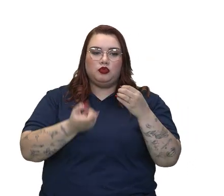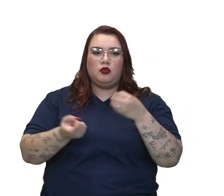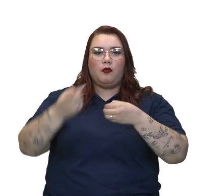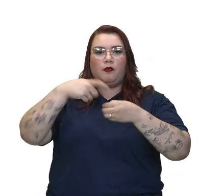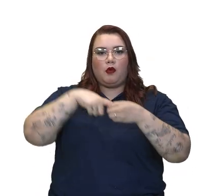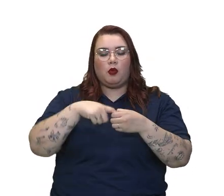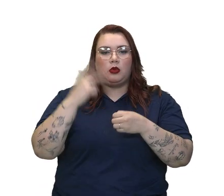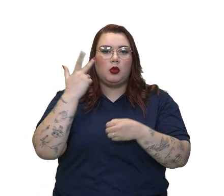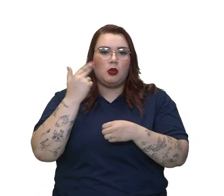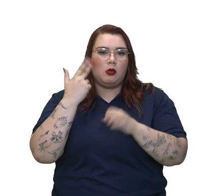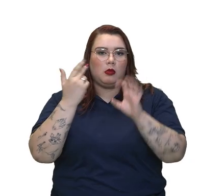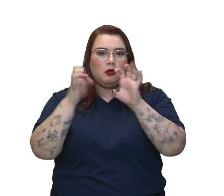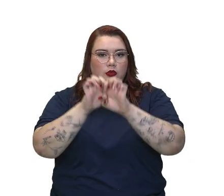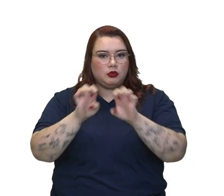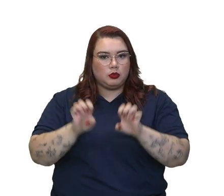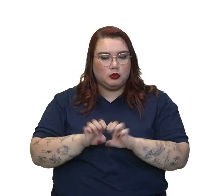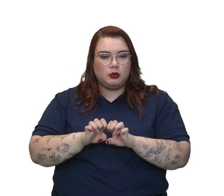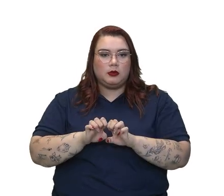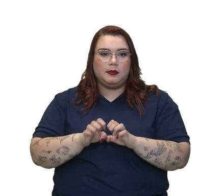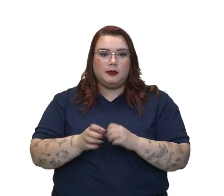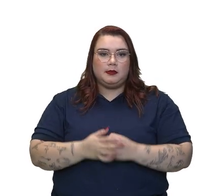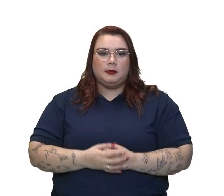original após a ação.